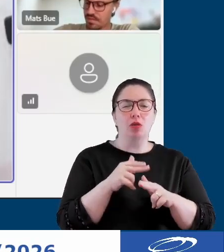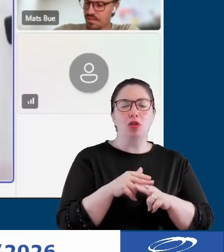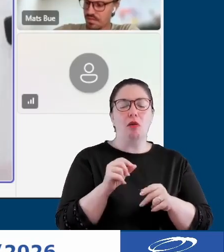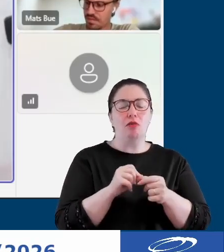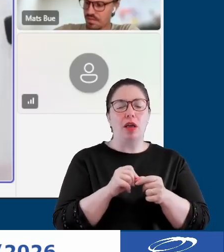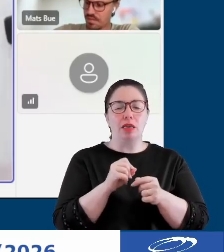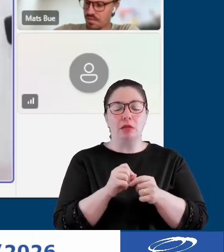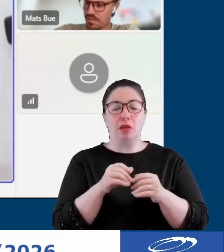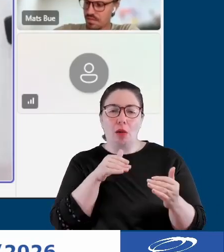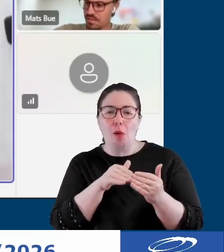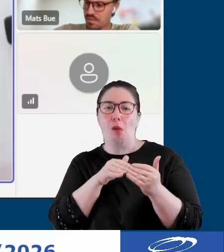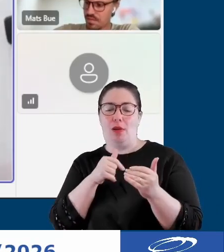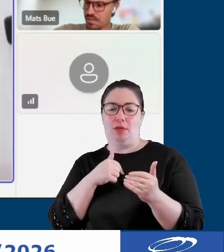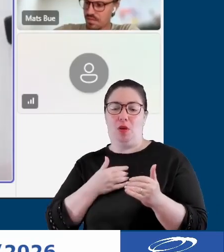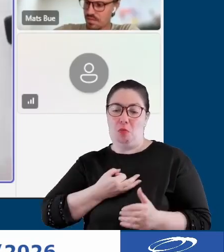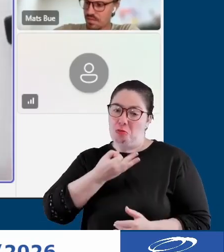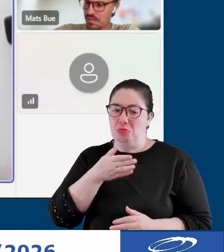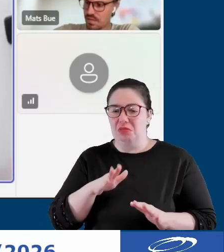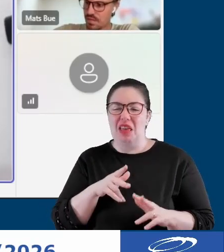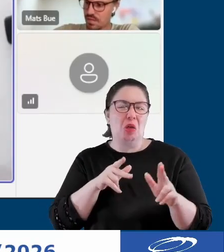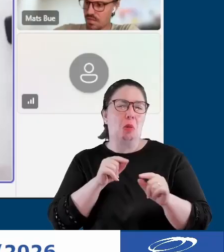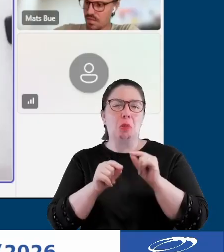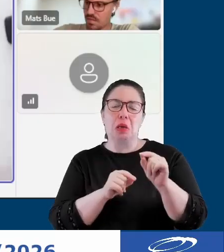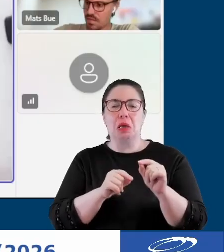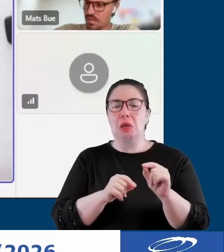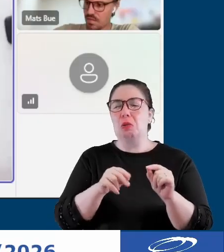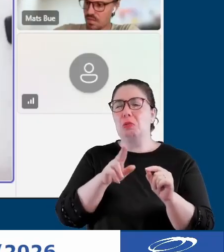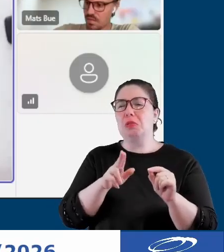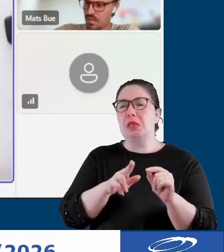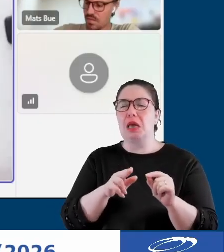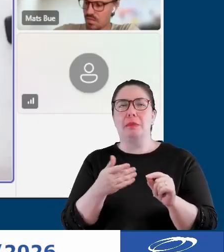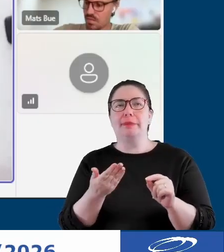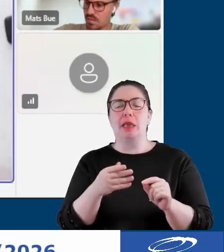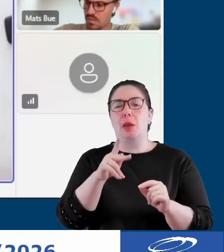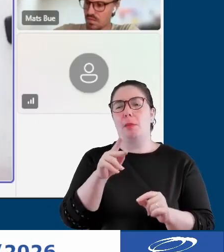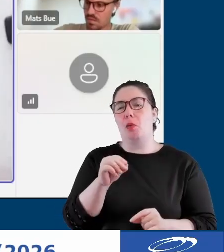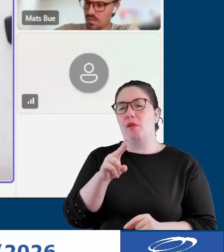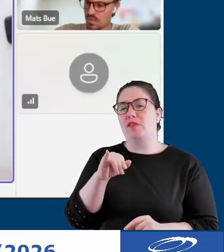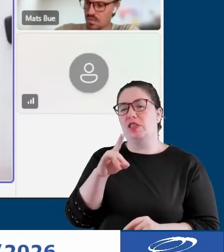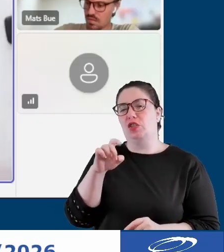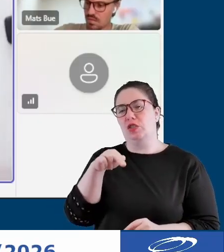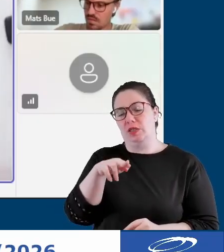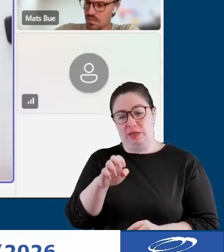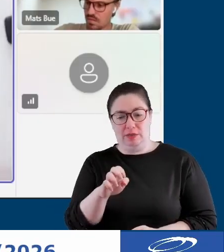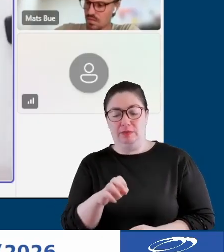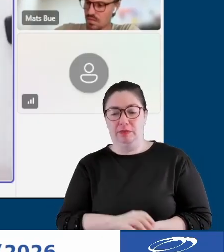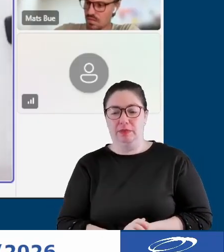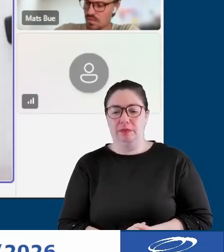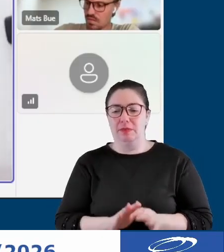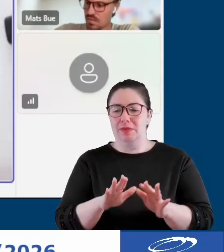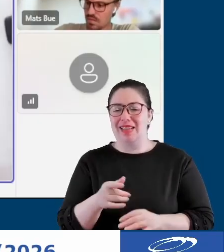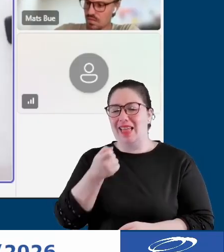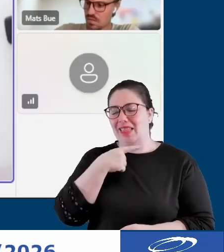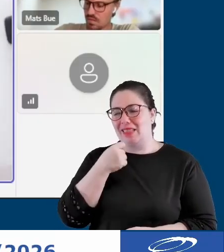a limpeza com iodopovidine, com soluções de clorex, que eu acho interessante também. Mas o uso de antibiótico, vanco powder, vanco